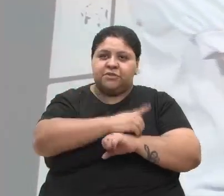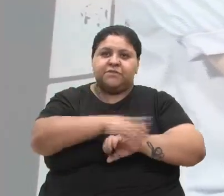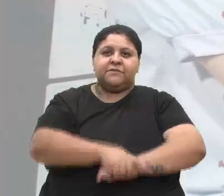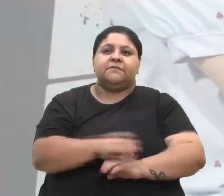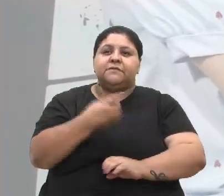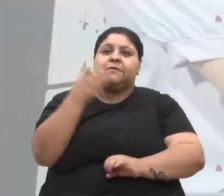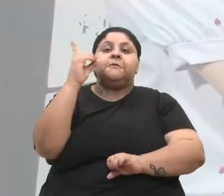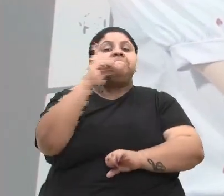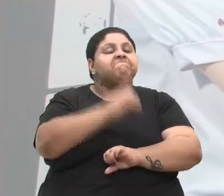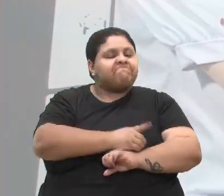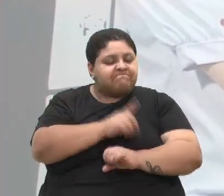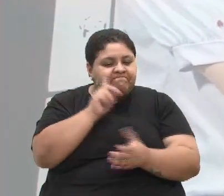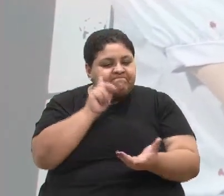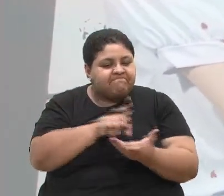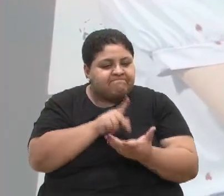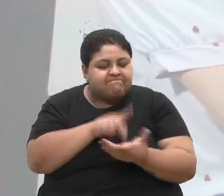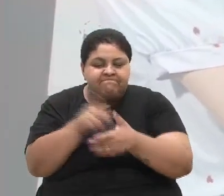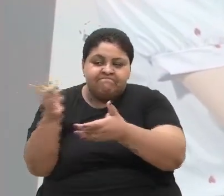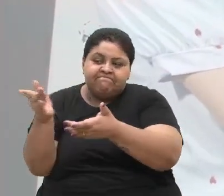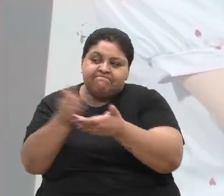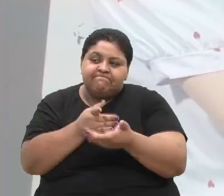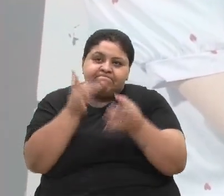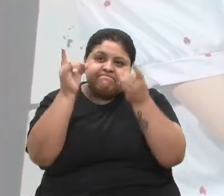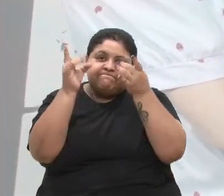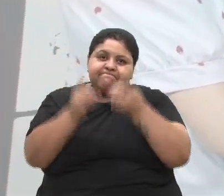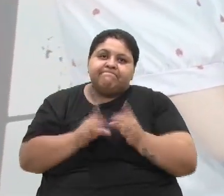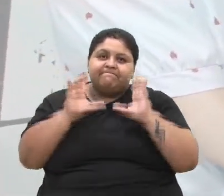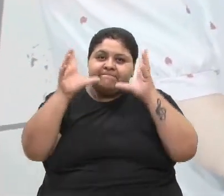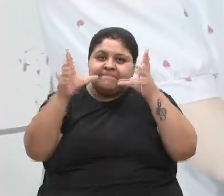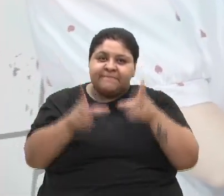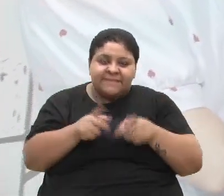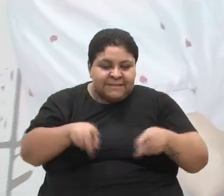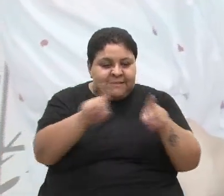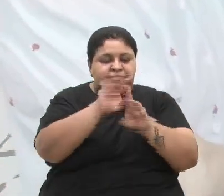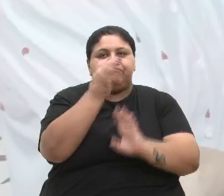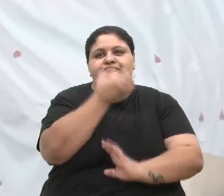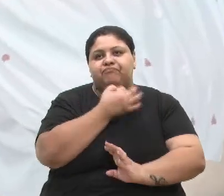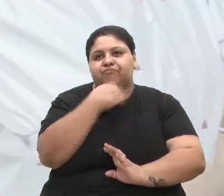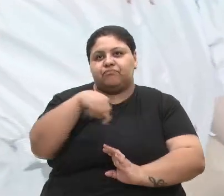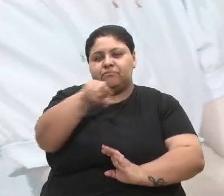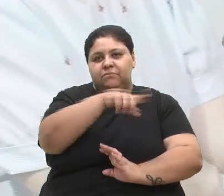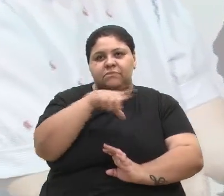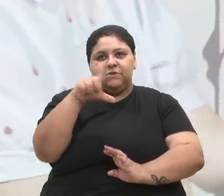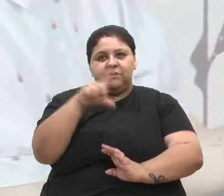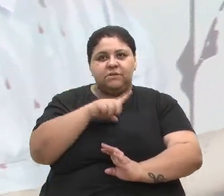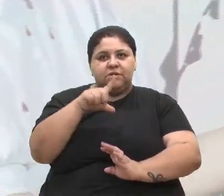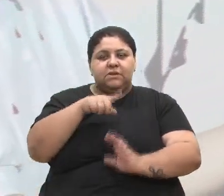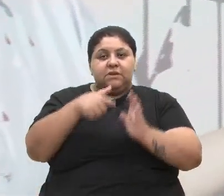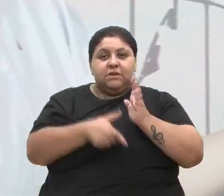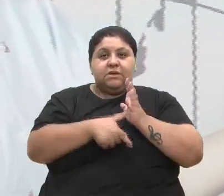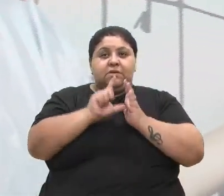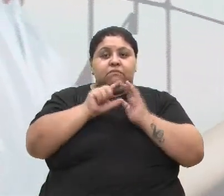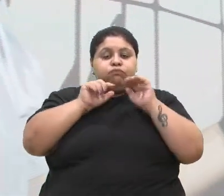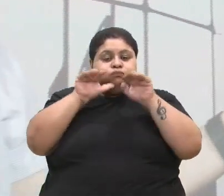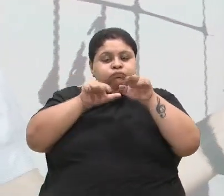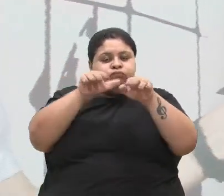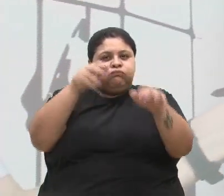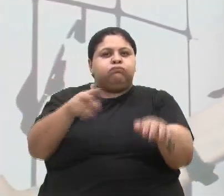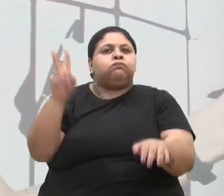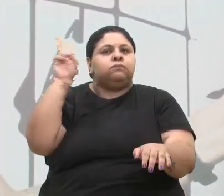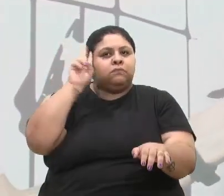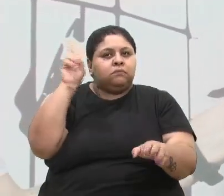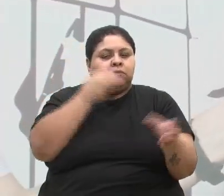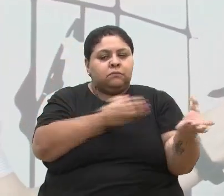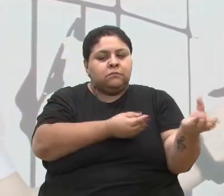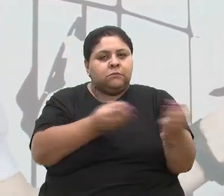Dia, exatamente, um convite muito especial para toda a população caxiense. Nós teremos as pré-romarias, lembrando que são vários eventos,